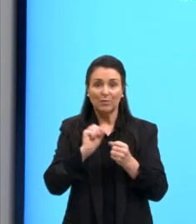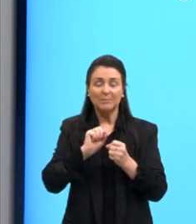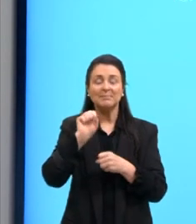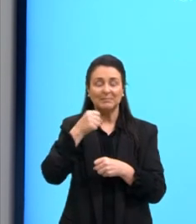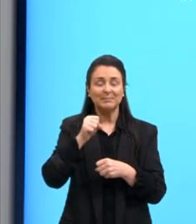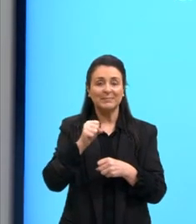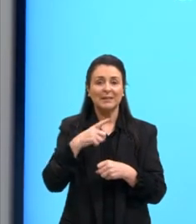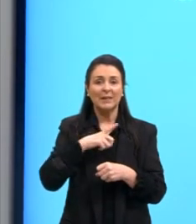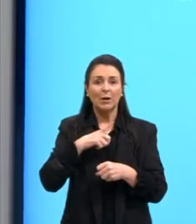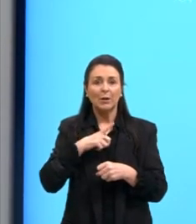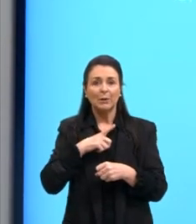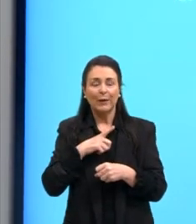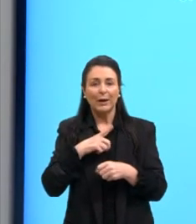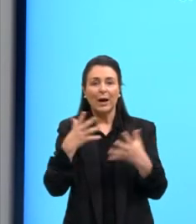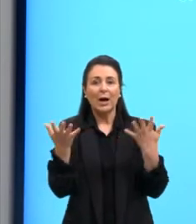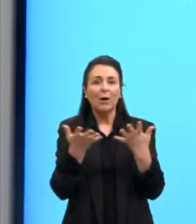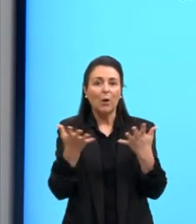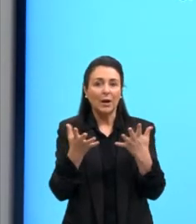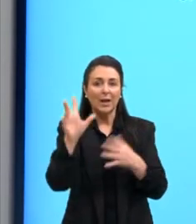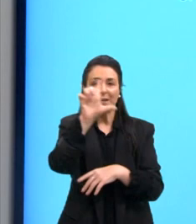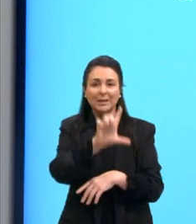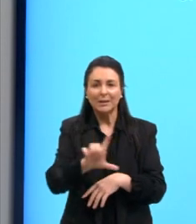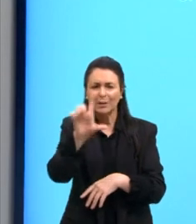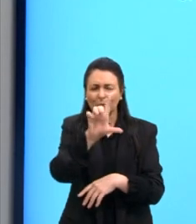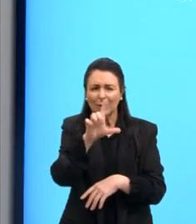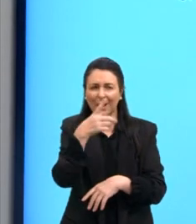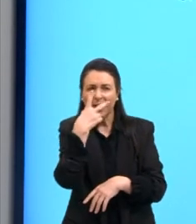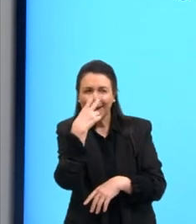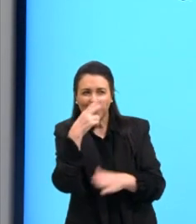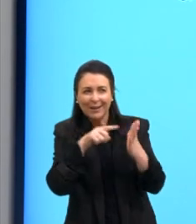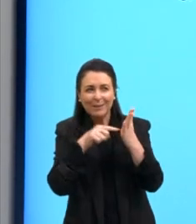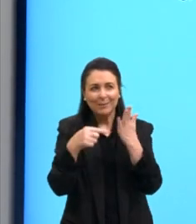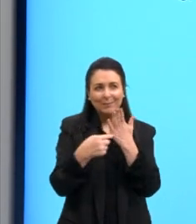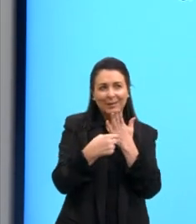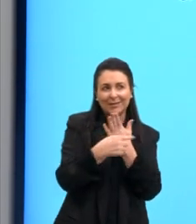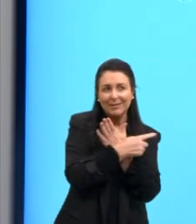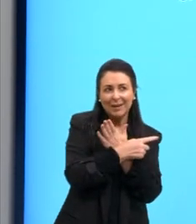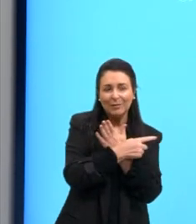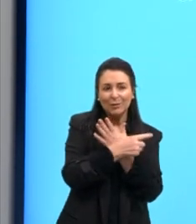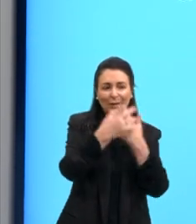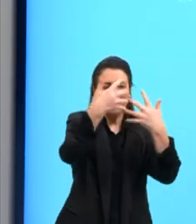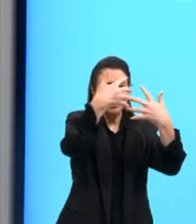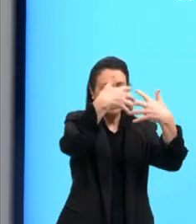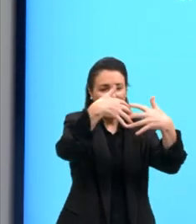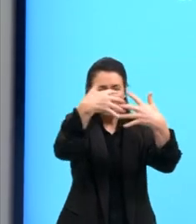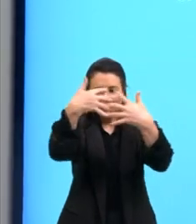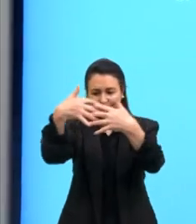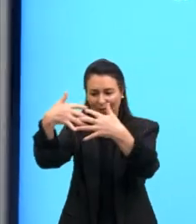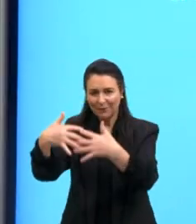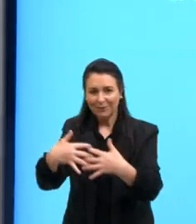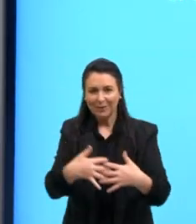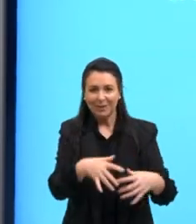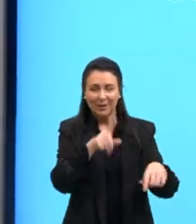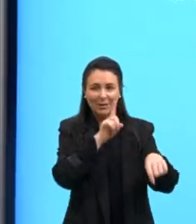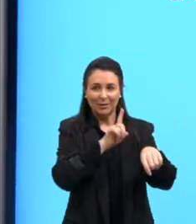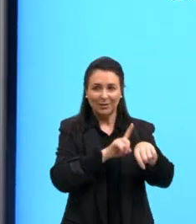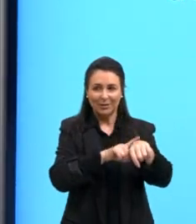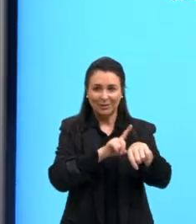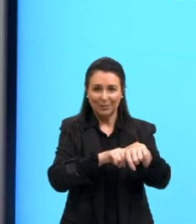máquina do tempo né literatura é como uma máquina do tempo é assim que eu gosto de observar literatura Por que viram